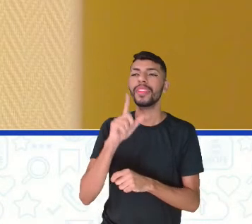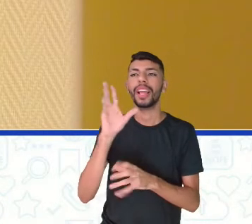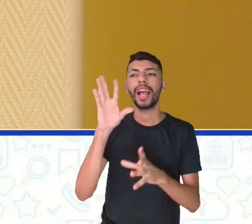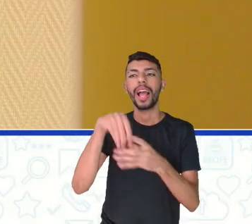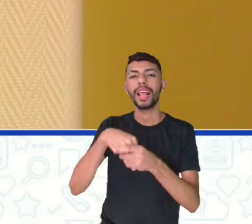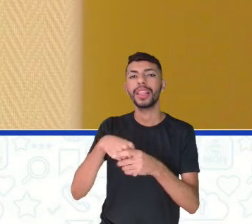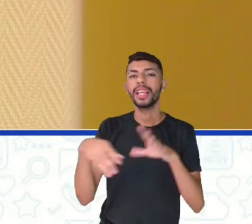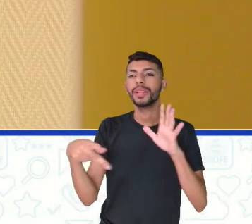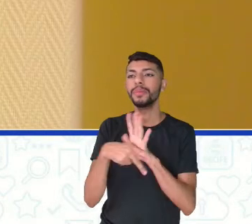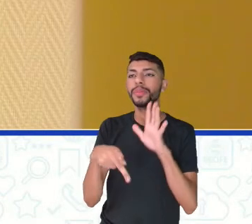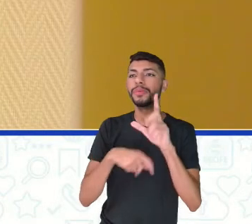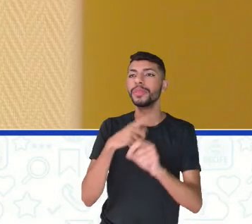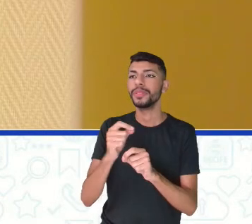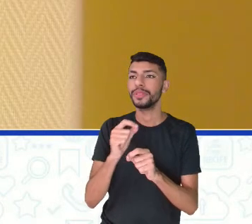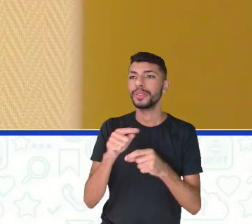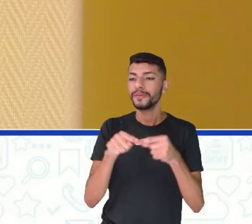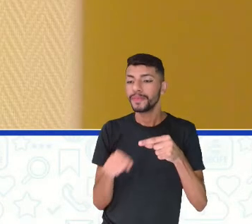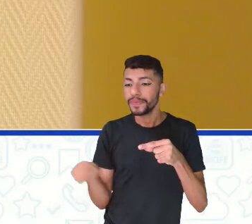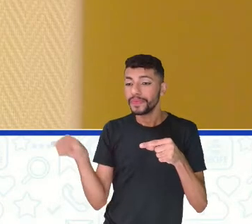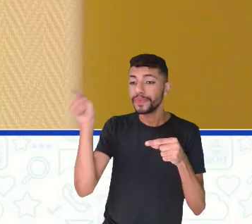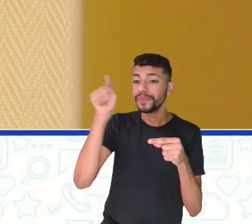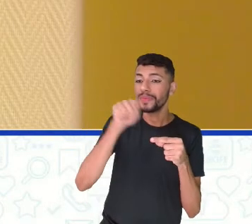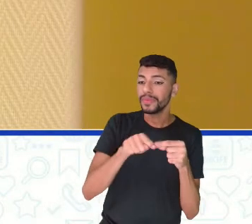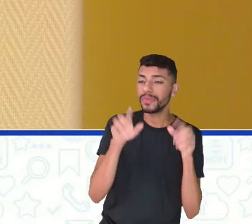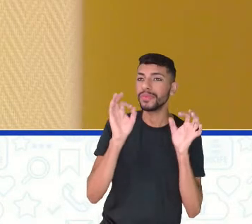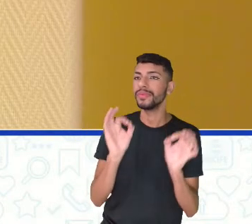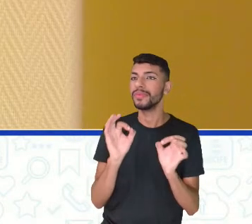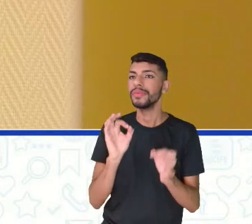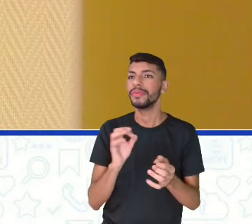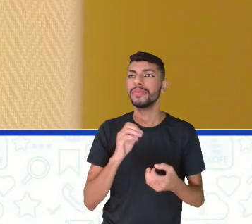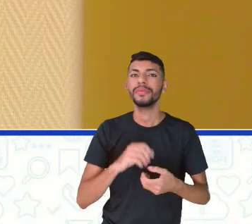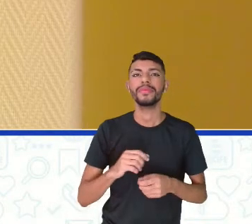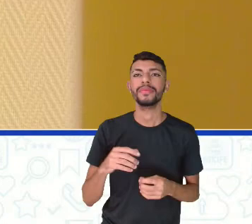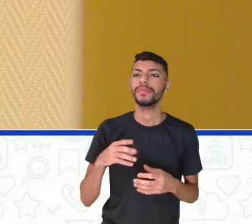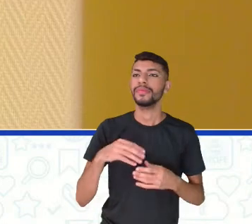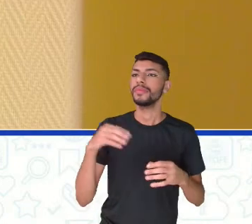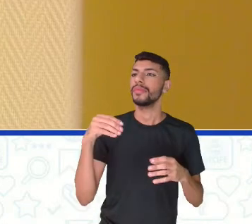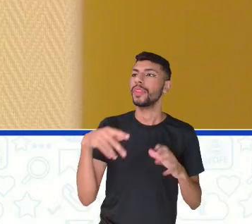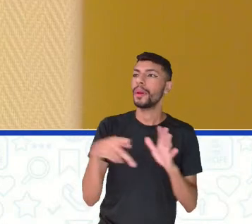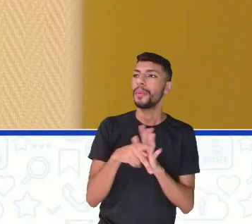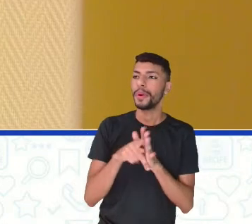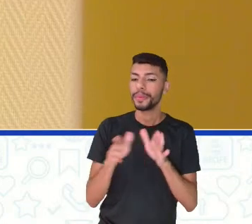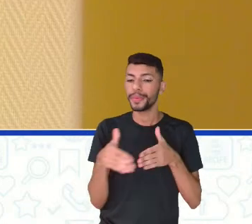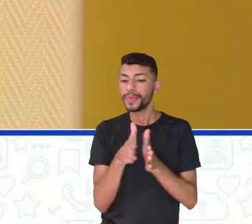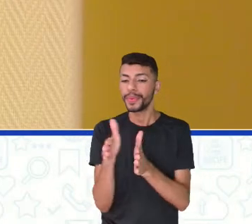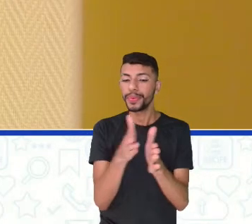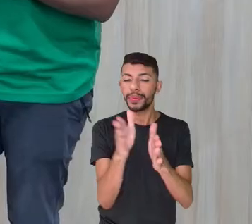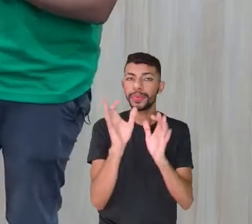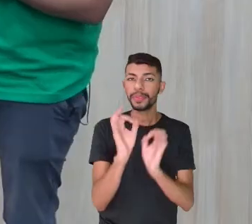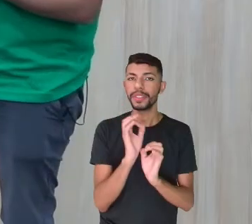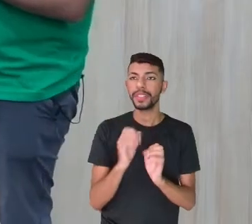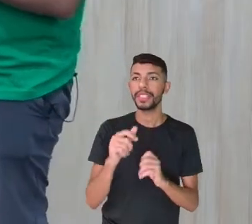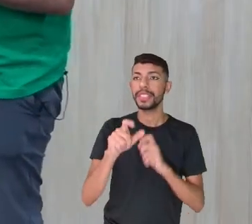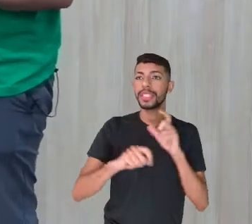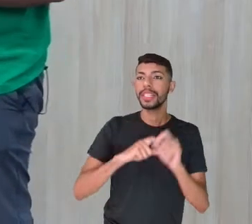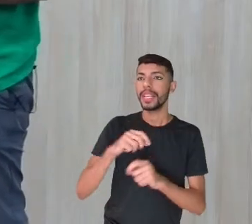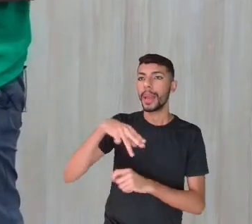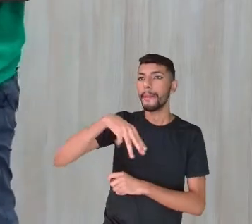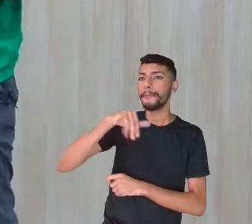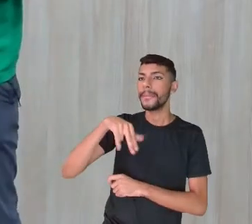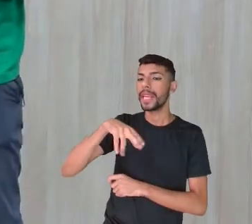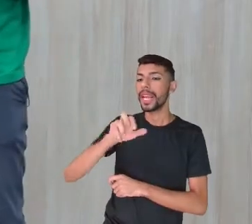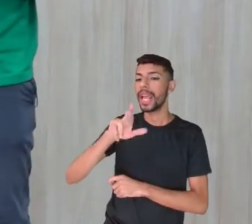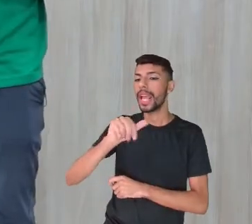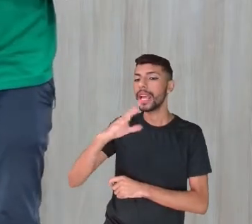dentro, né, do ciclo, né, dentro do, digamos assim, da rota, né, da mineração.